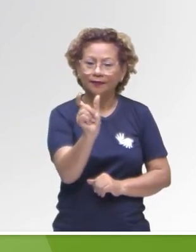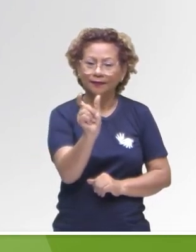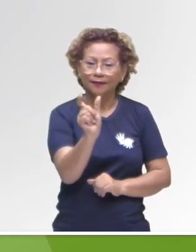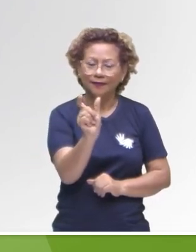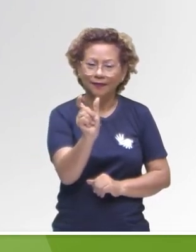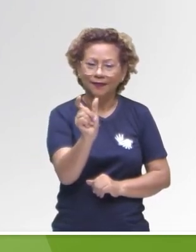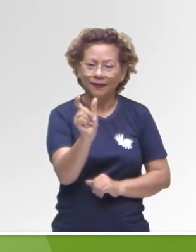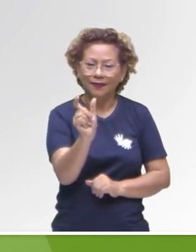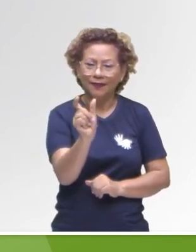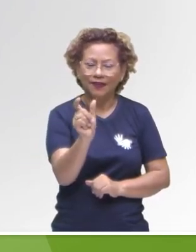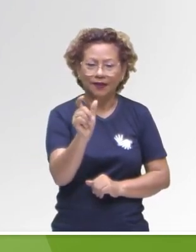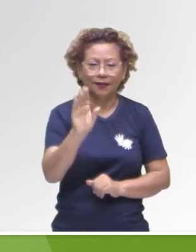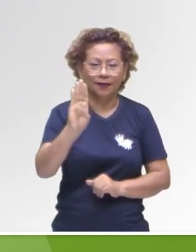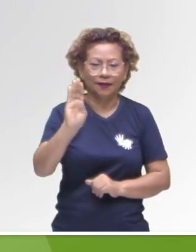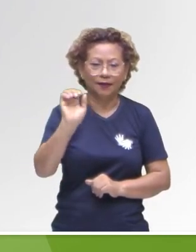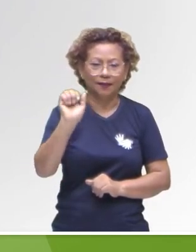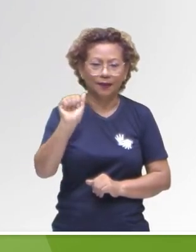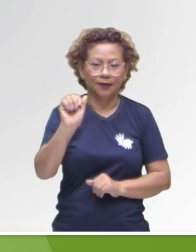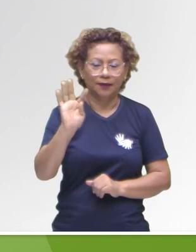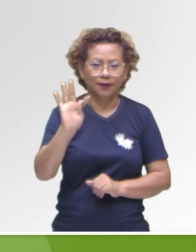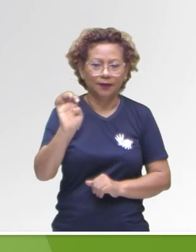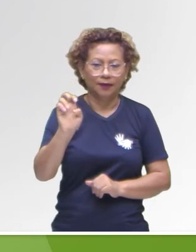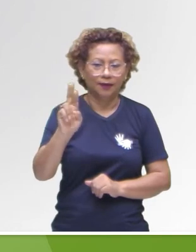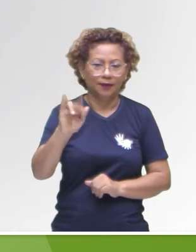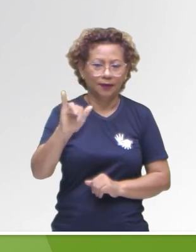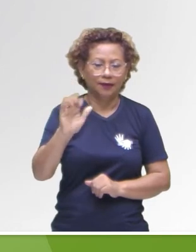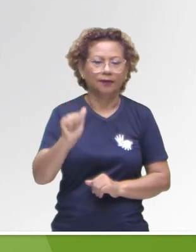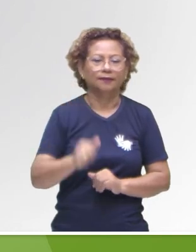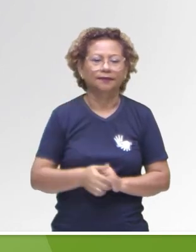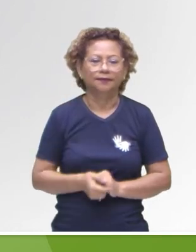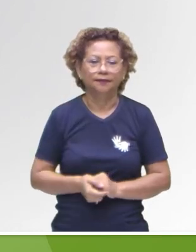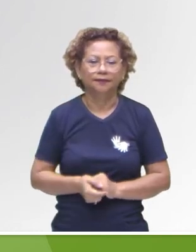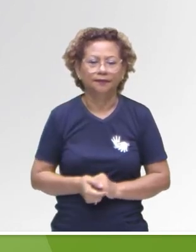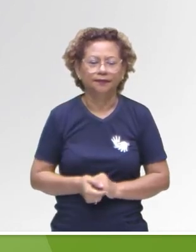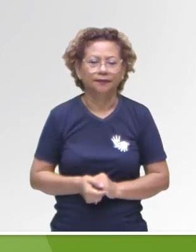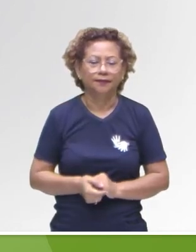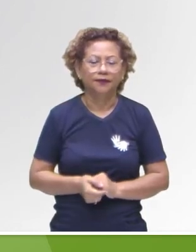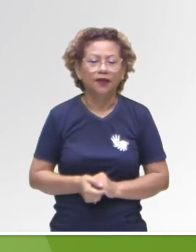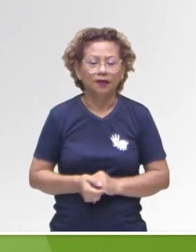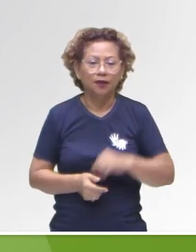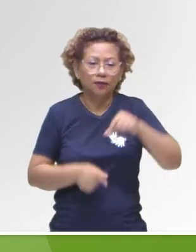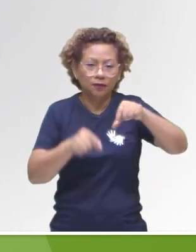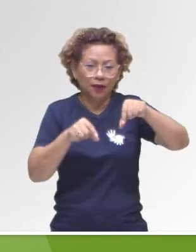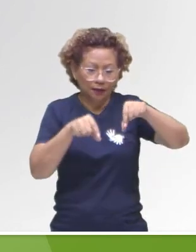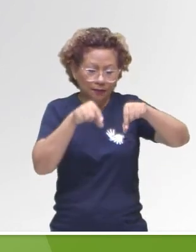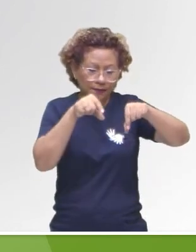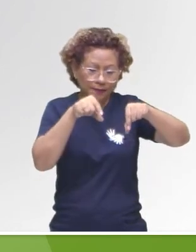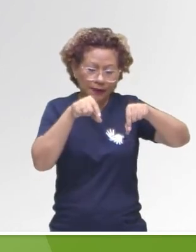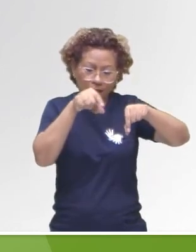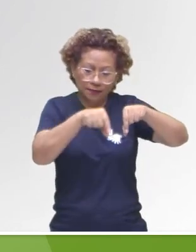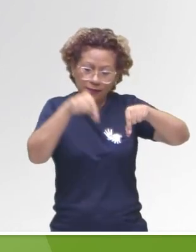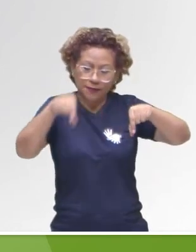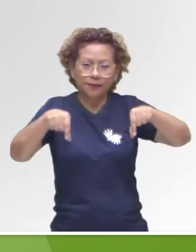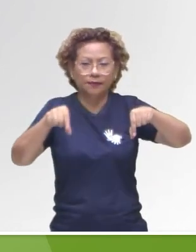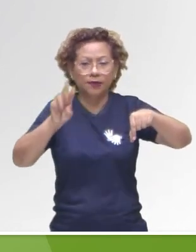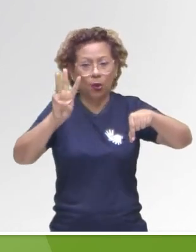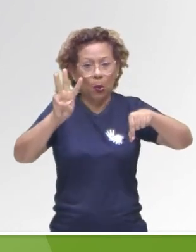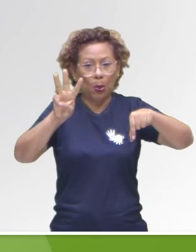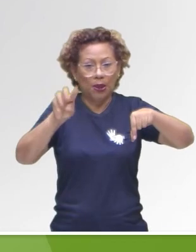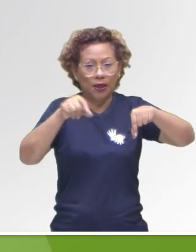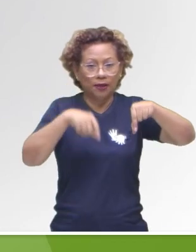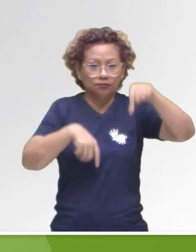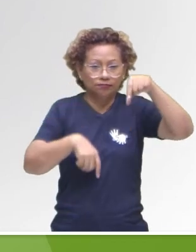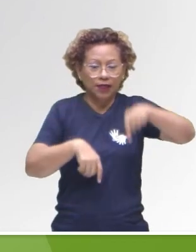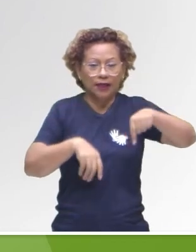aqui 24 volts nessa bateria. E os capacitores estão aqui, ó. O C1 vale 3, o C2